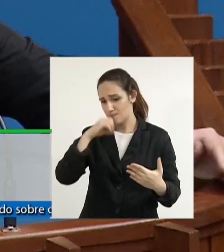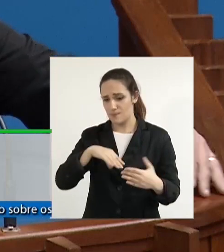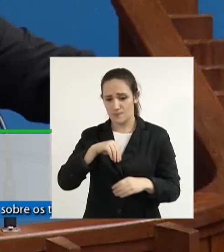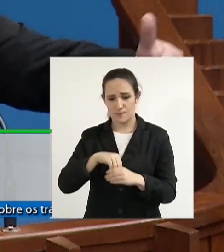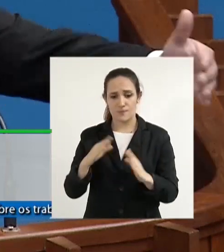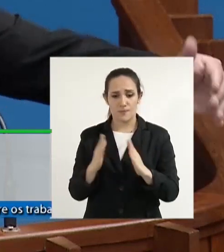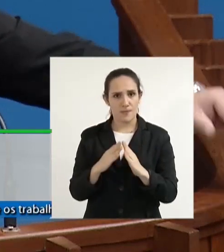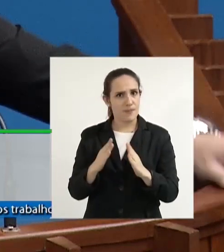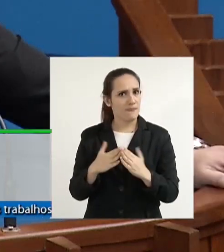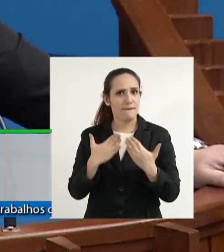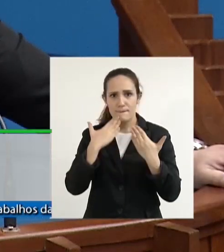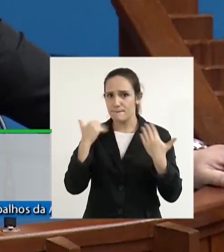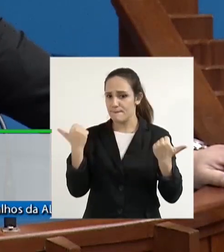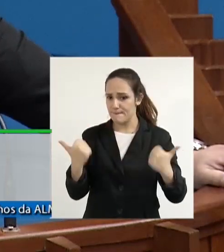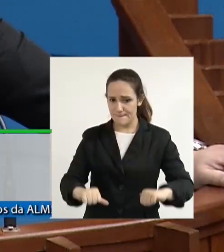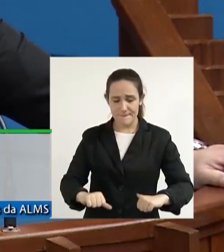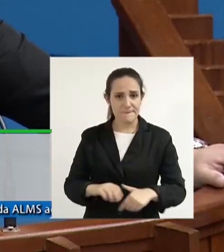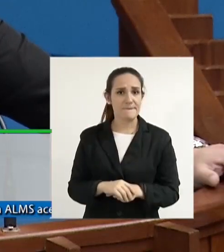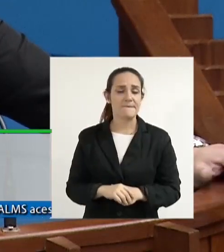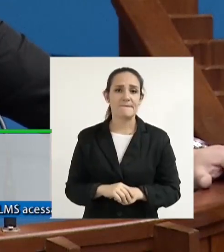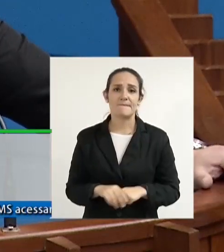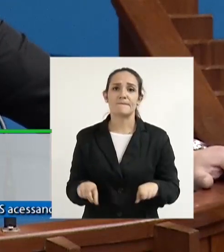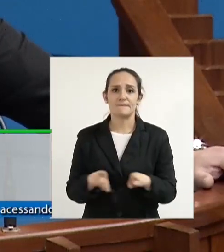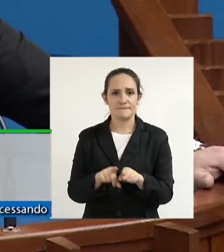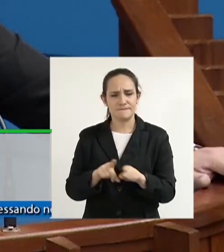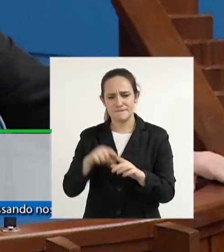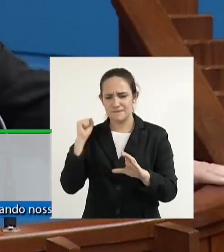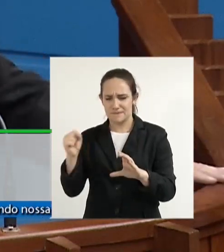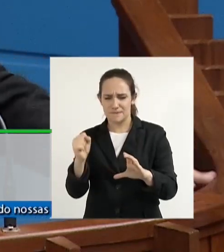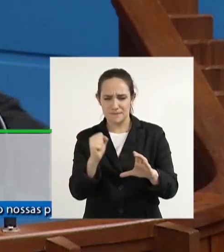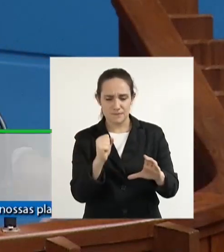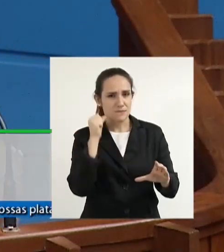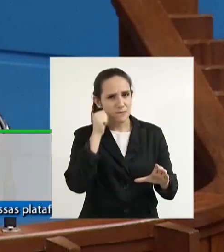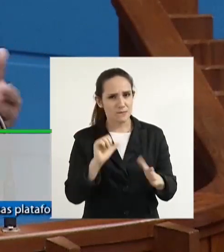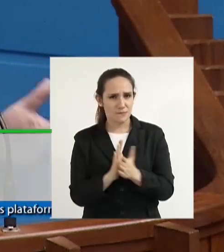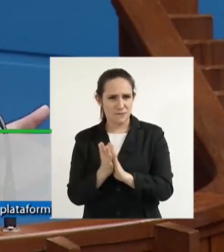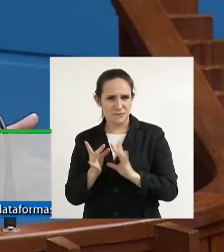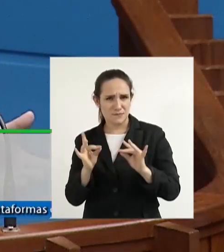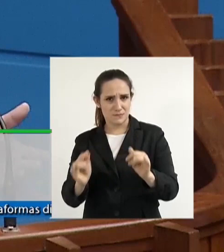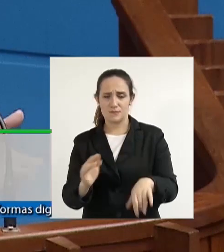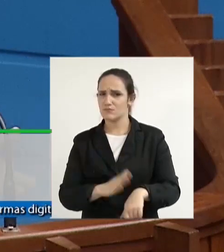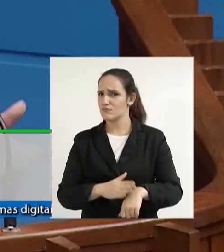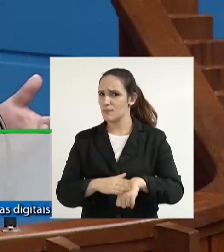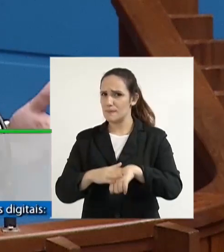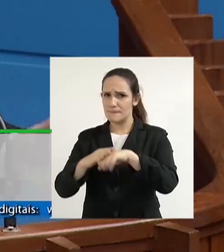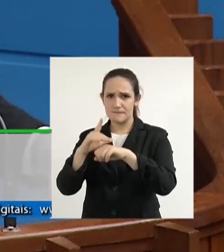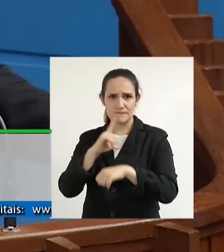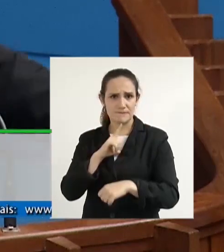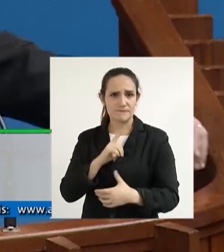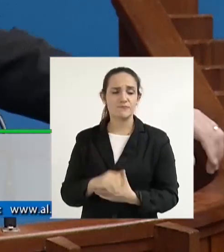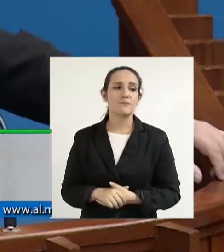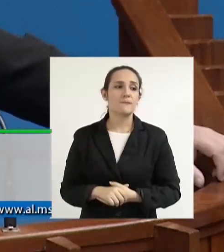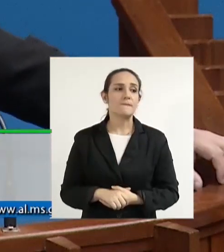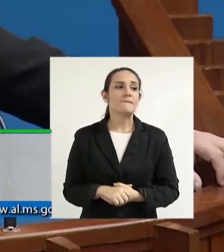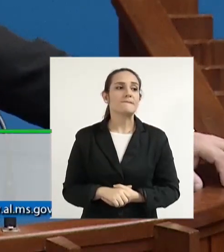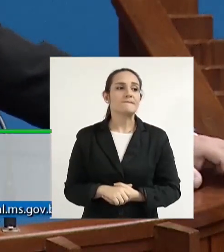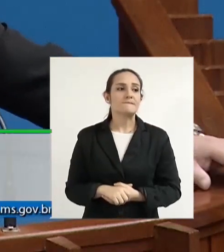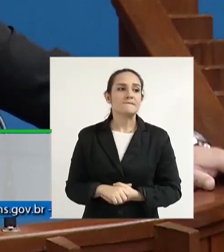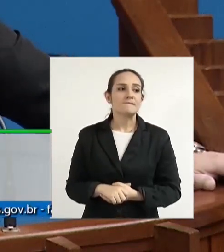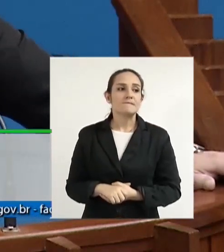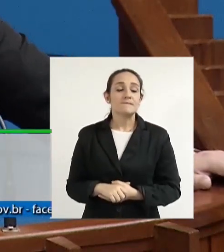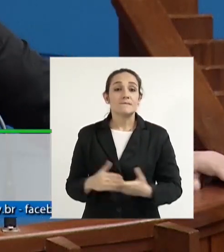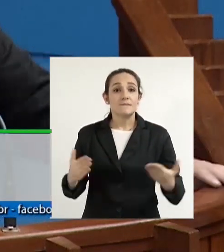doméstica está se aumentando, o feminicídio cada dia mais se agravando e